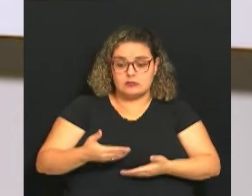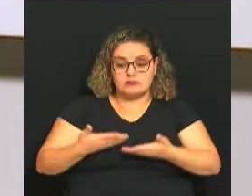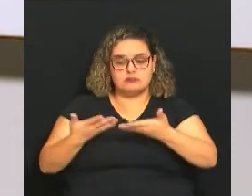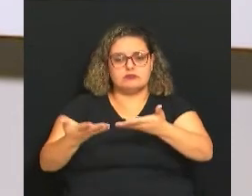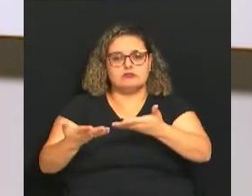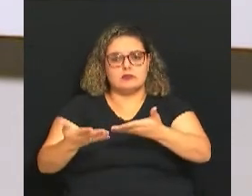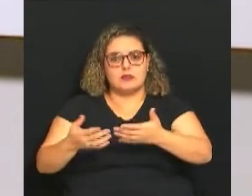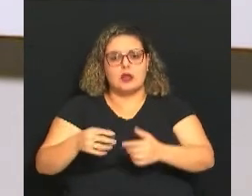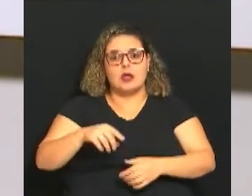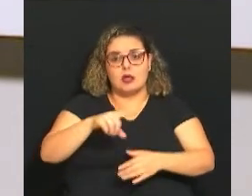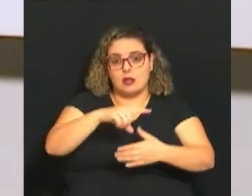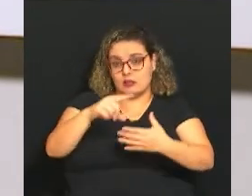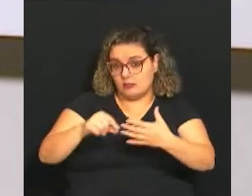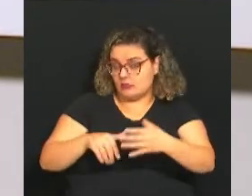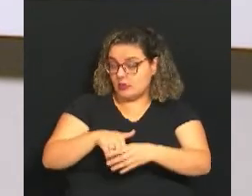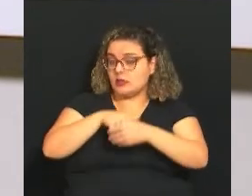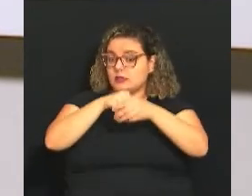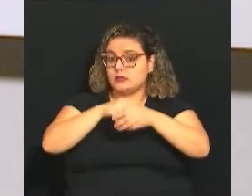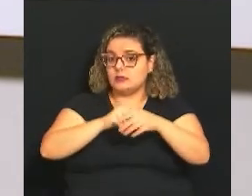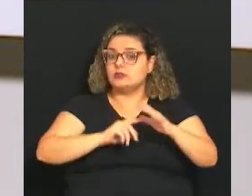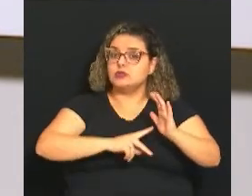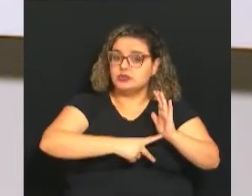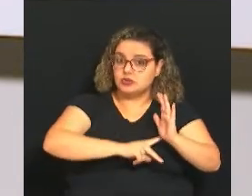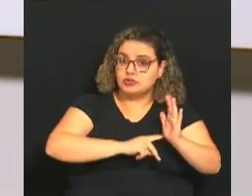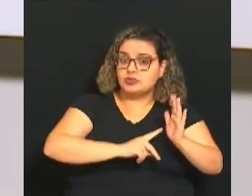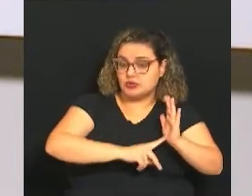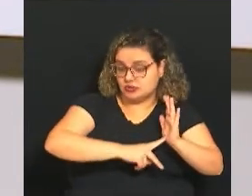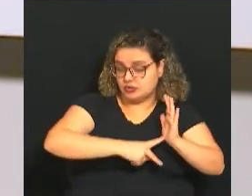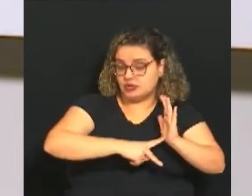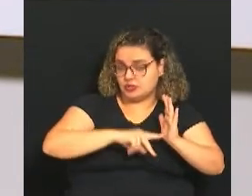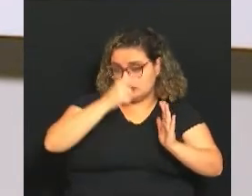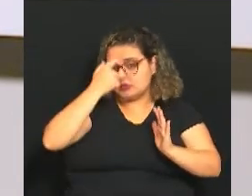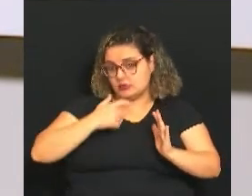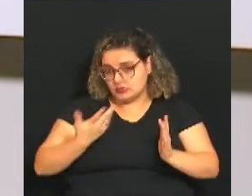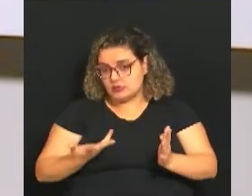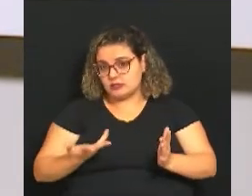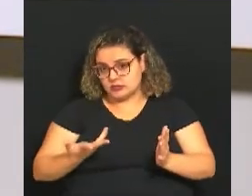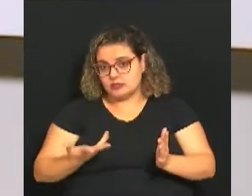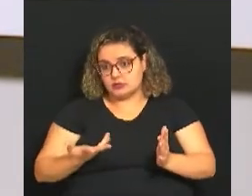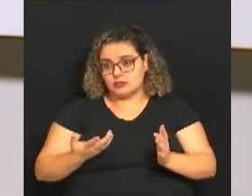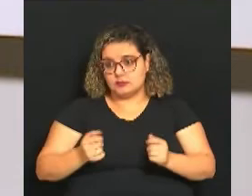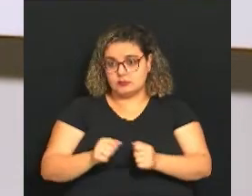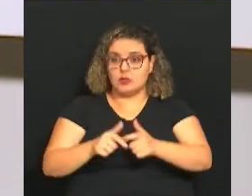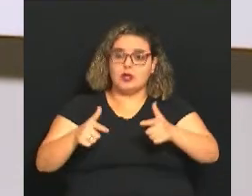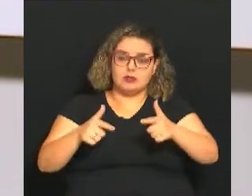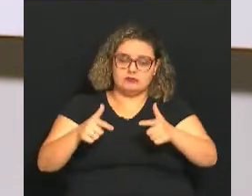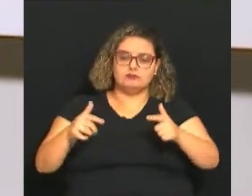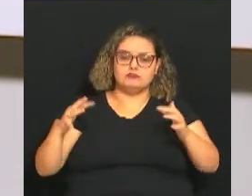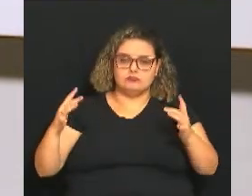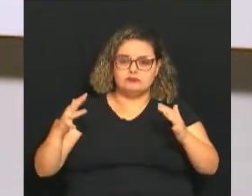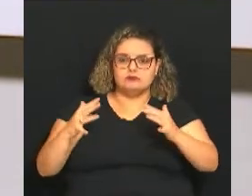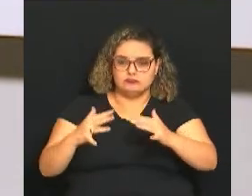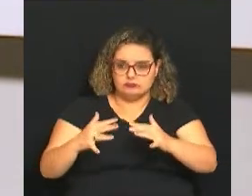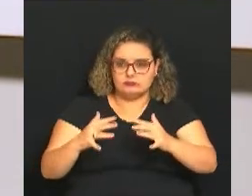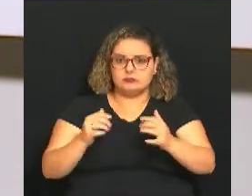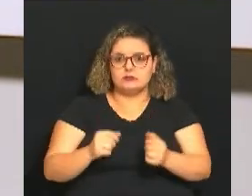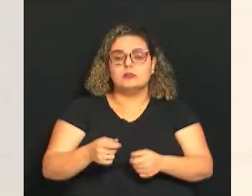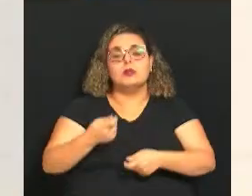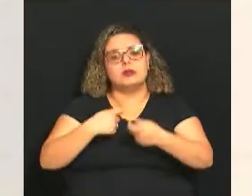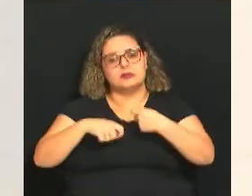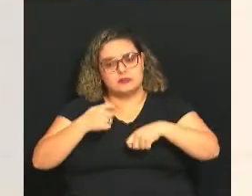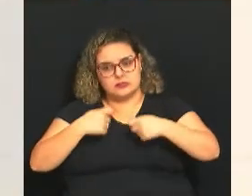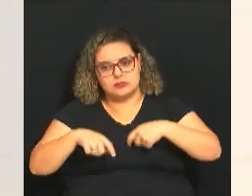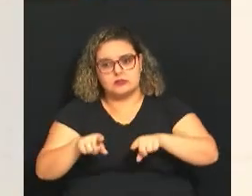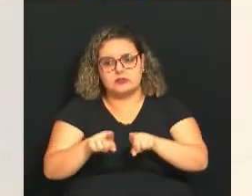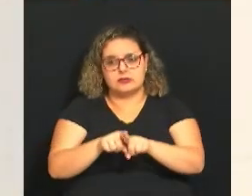de síndico, então tem uma movimentação assim, vou dizer, maior do condomínio. e é tanto das administradoras quanto...